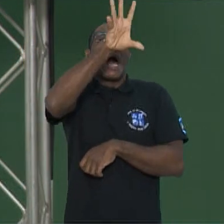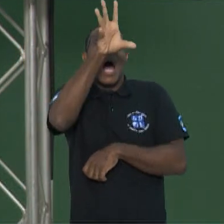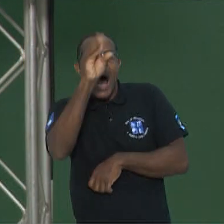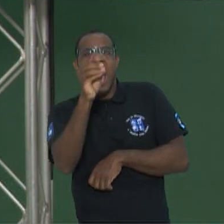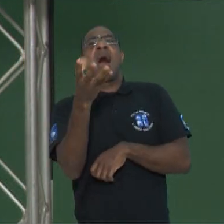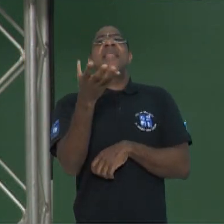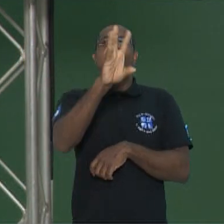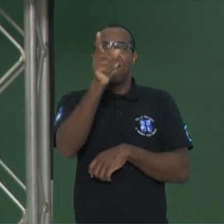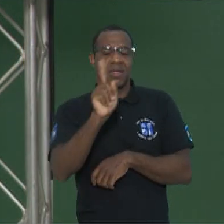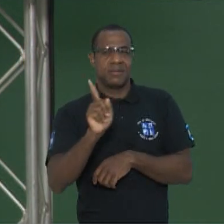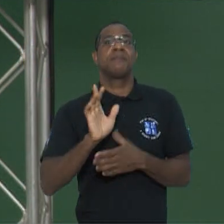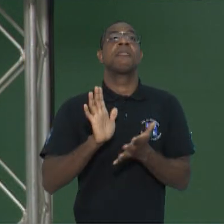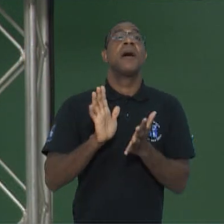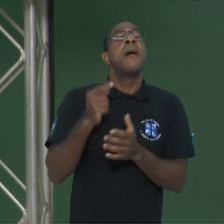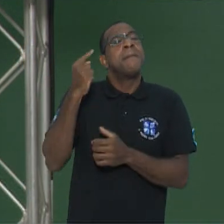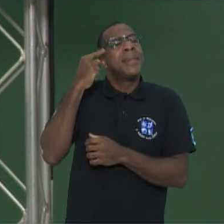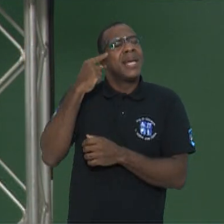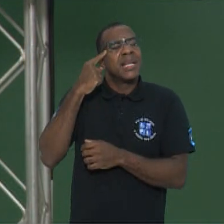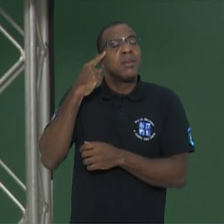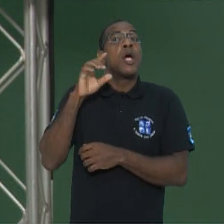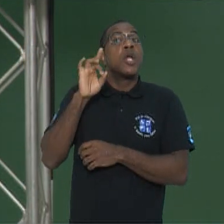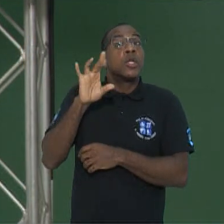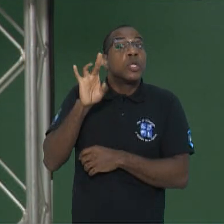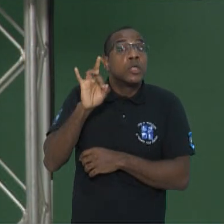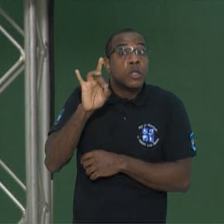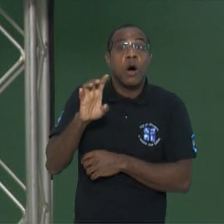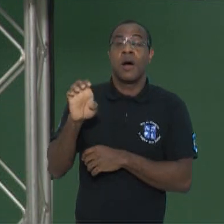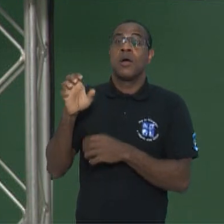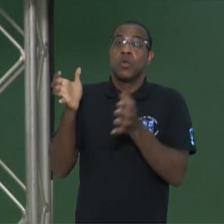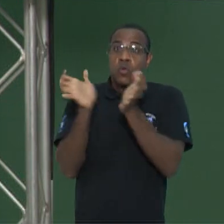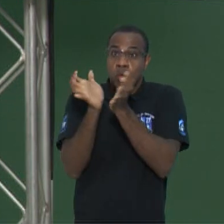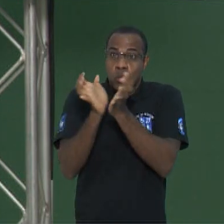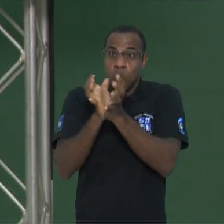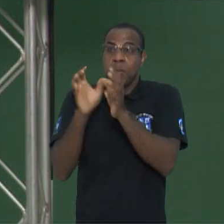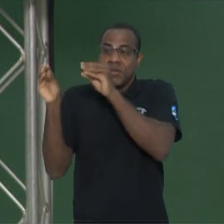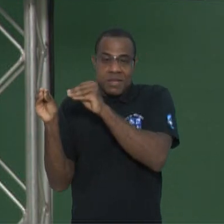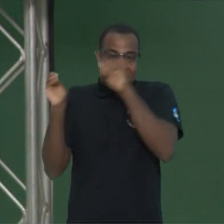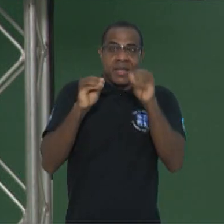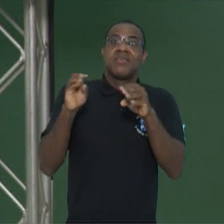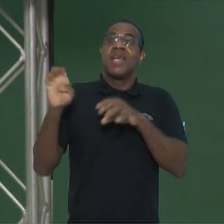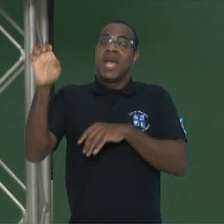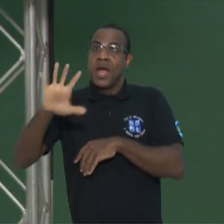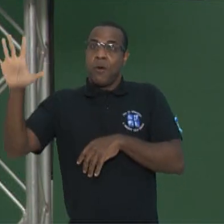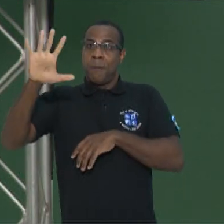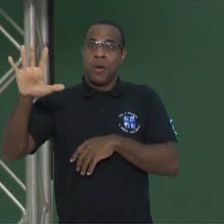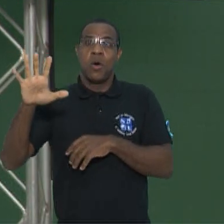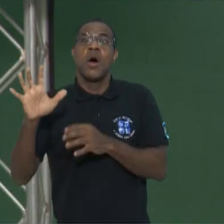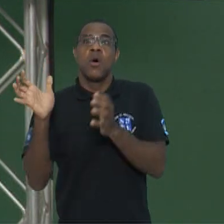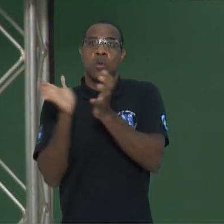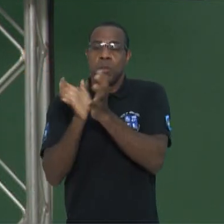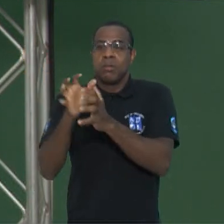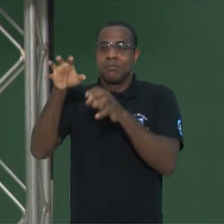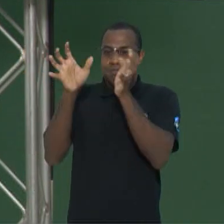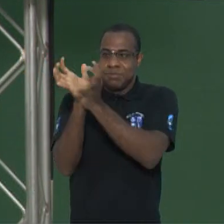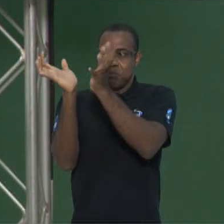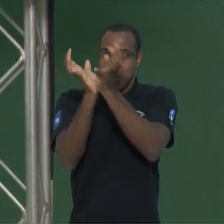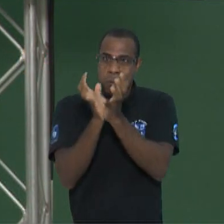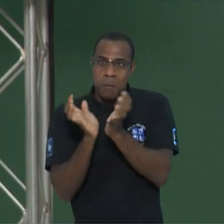lá no 7º ano, mas pensando só nos imigrantes europeus. Diferentes grupos em diferentes partes do